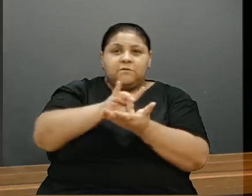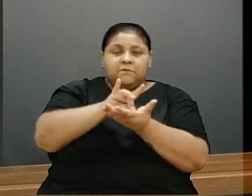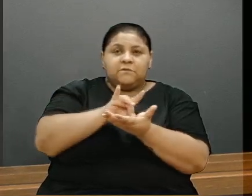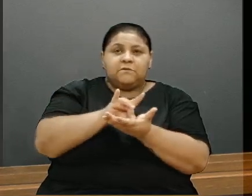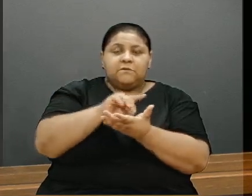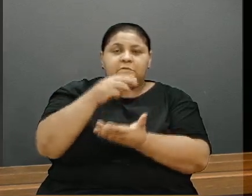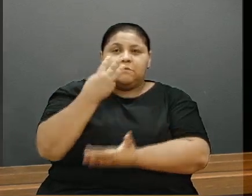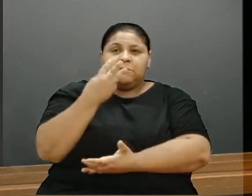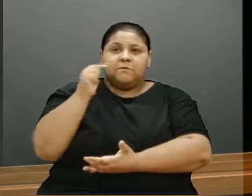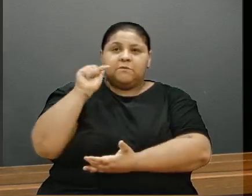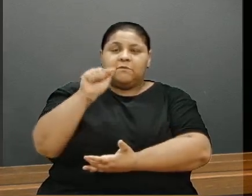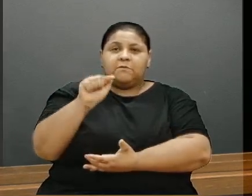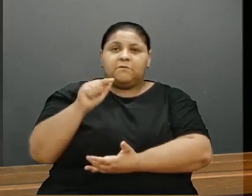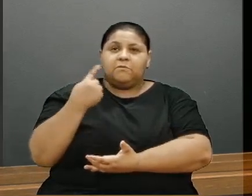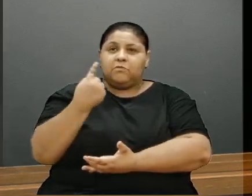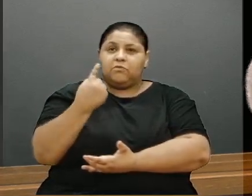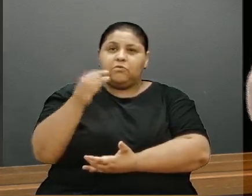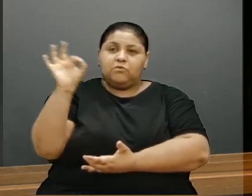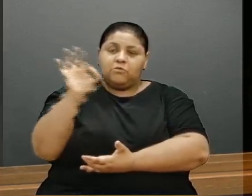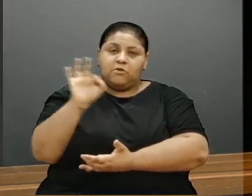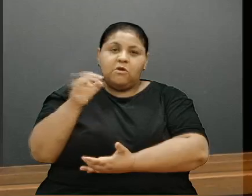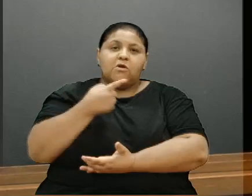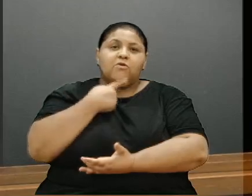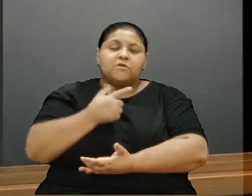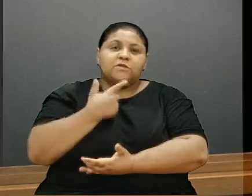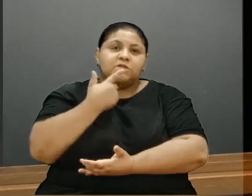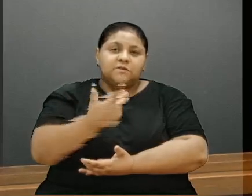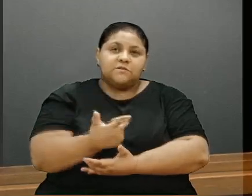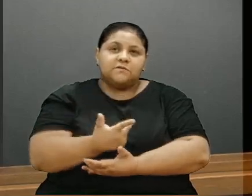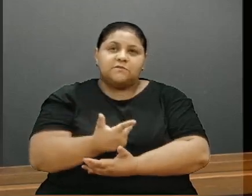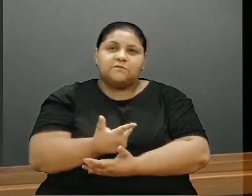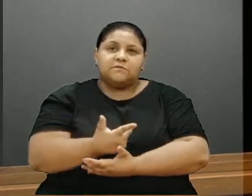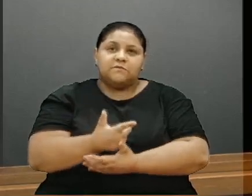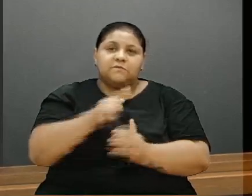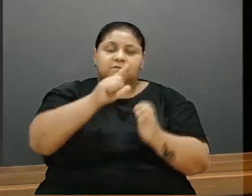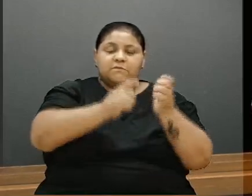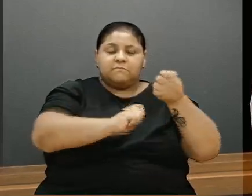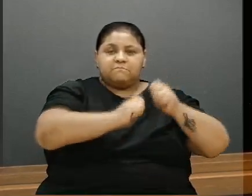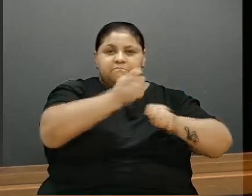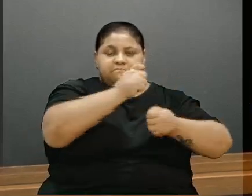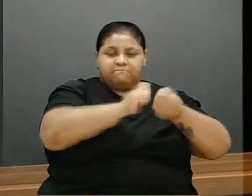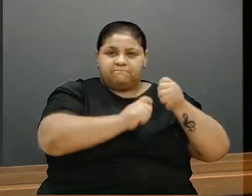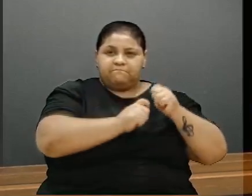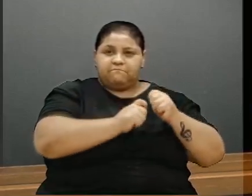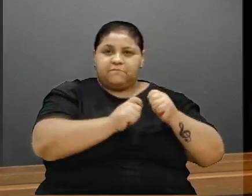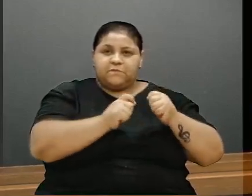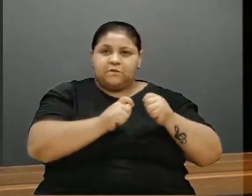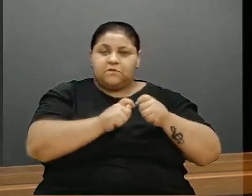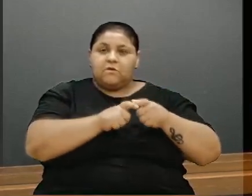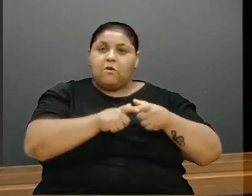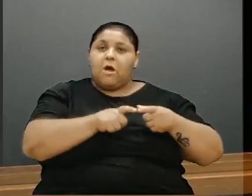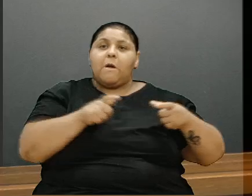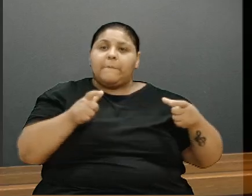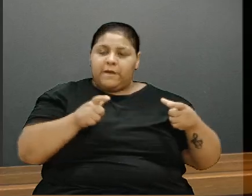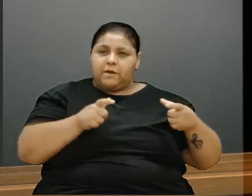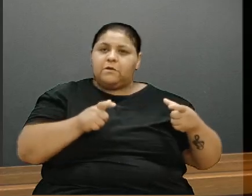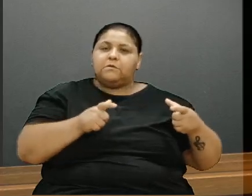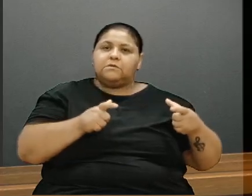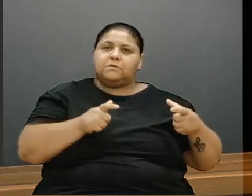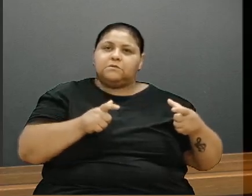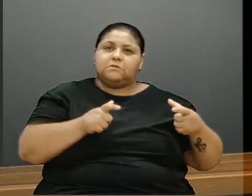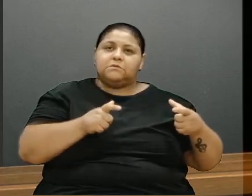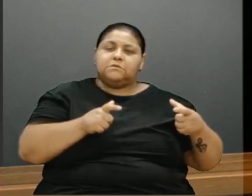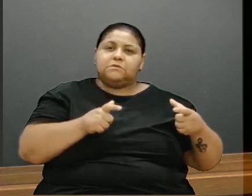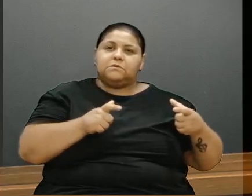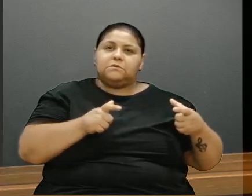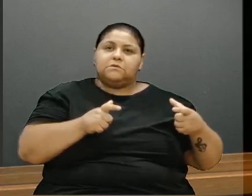em 3,1%. Mas eu gostaria de falar especialmente sobre a indústria, que é o maior motor da nossa cidade, o